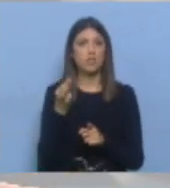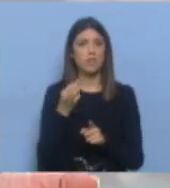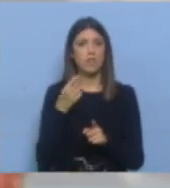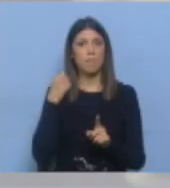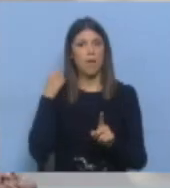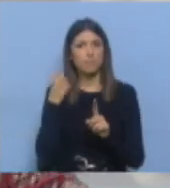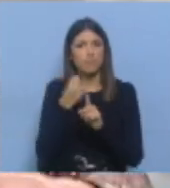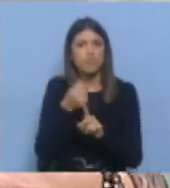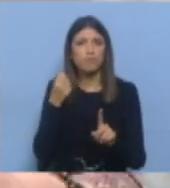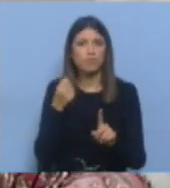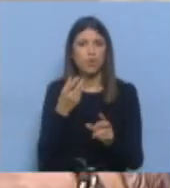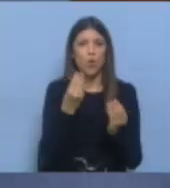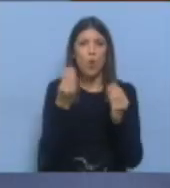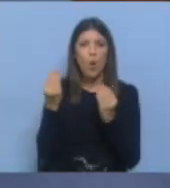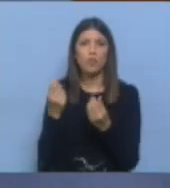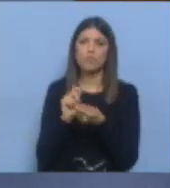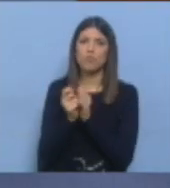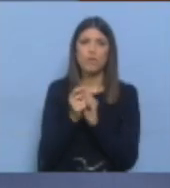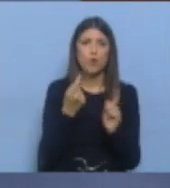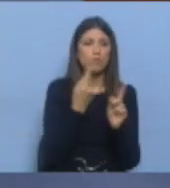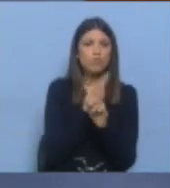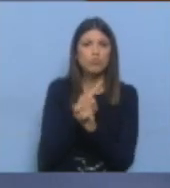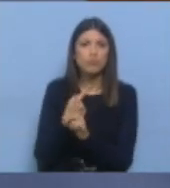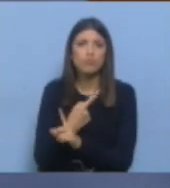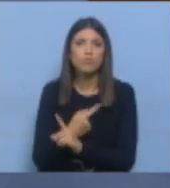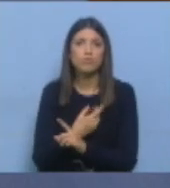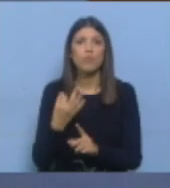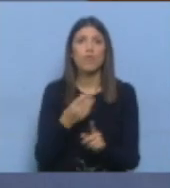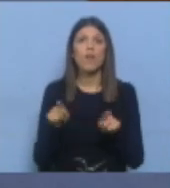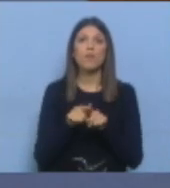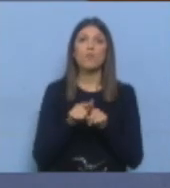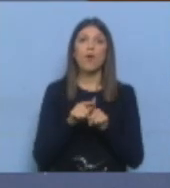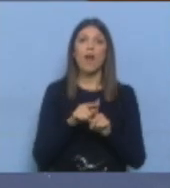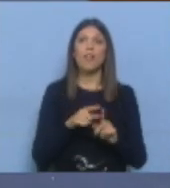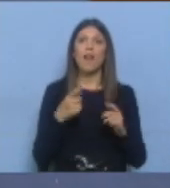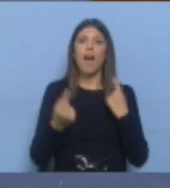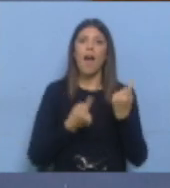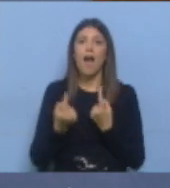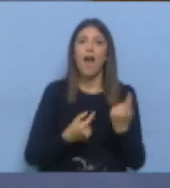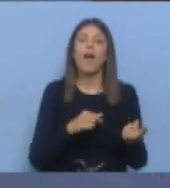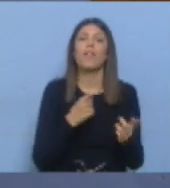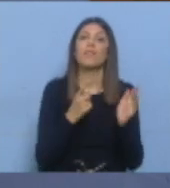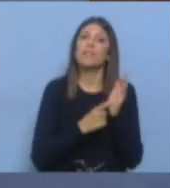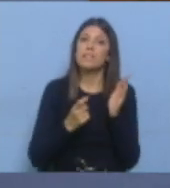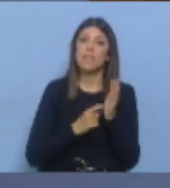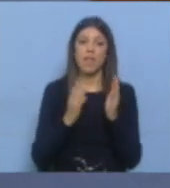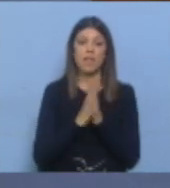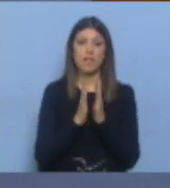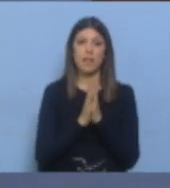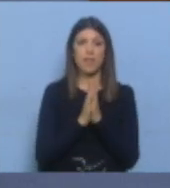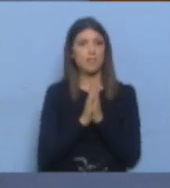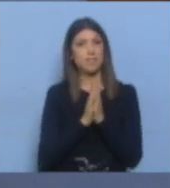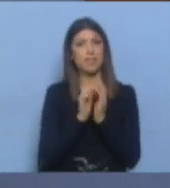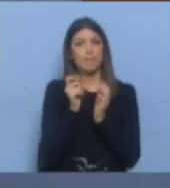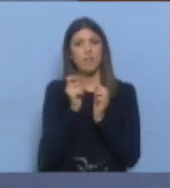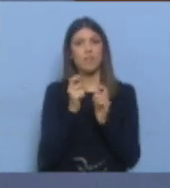Papa Bento pediu, e há sempre uma dificuldade da Igreja sair do seu conforto. E eu acho que, vejo assim, pelo menos a missão